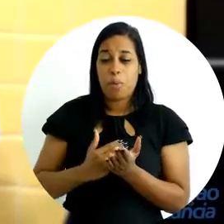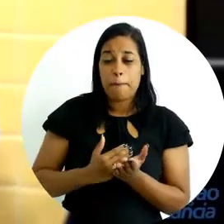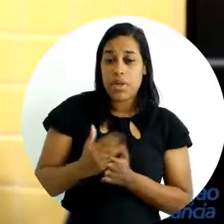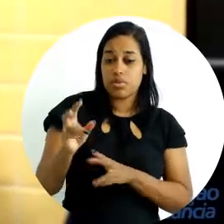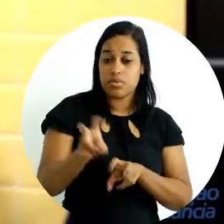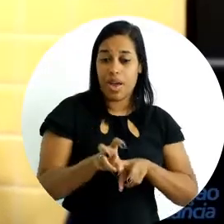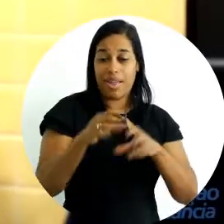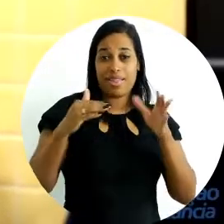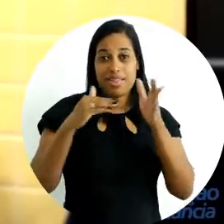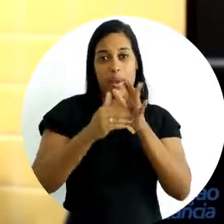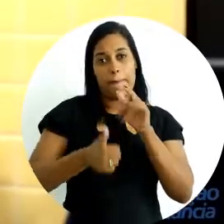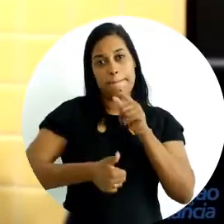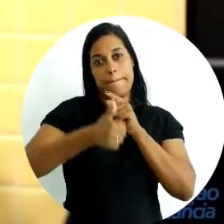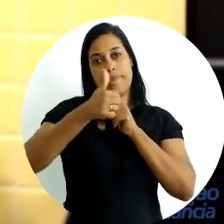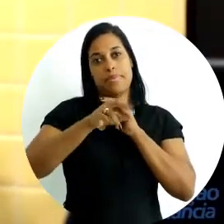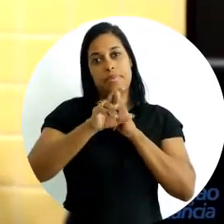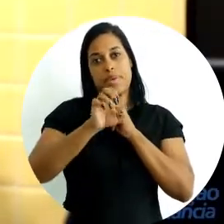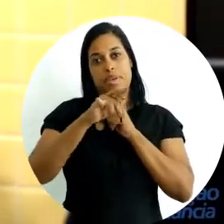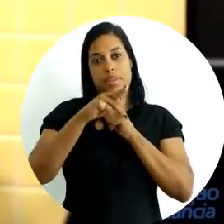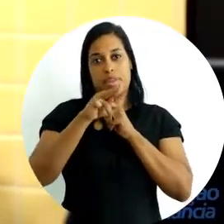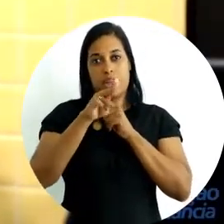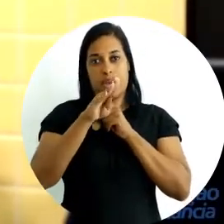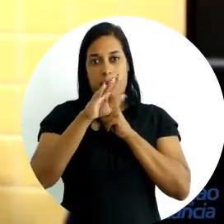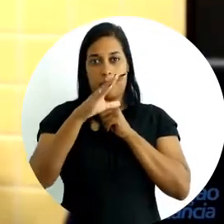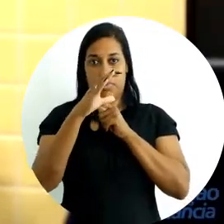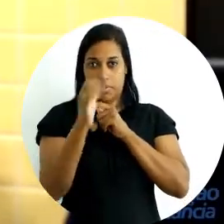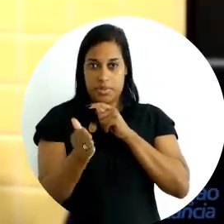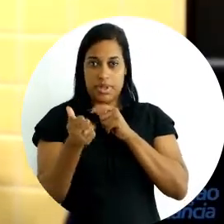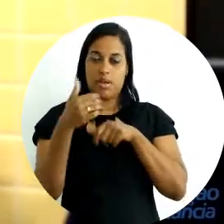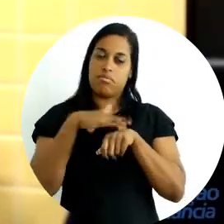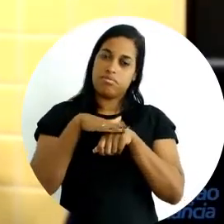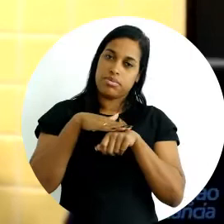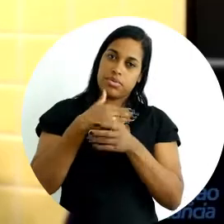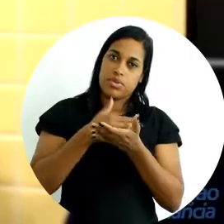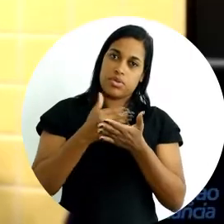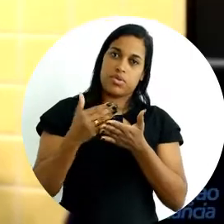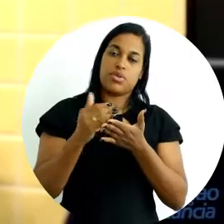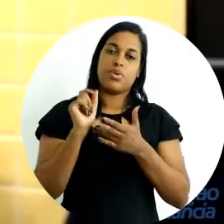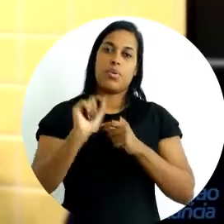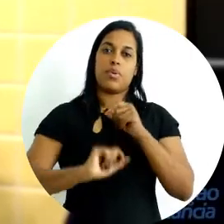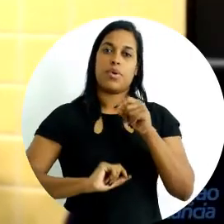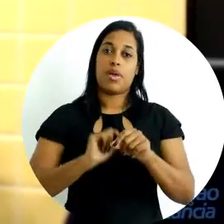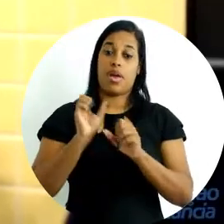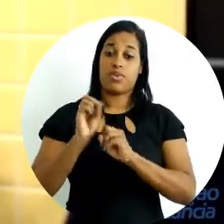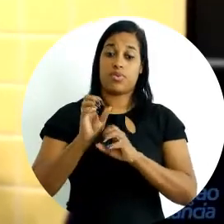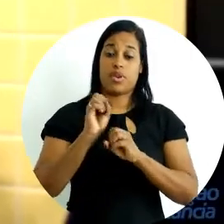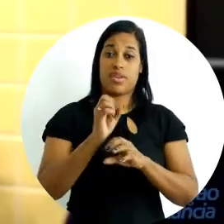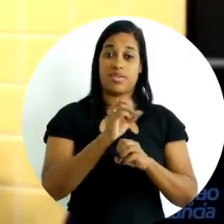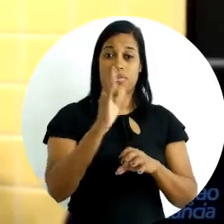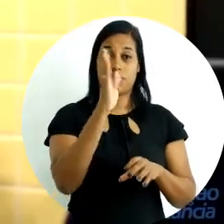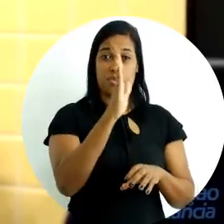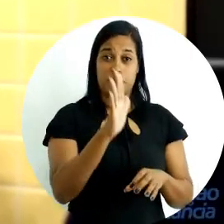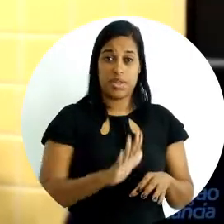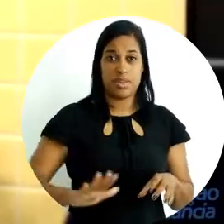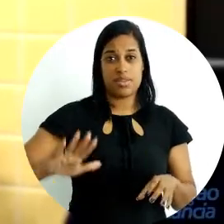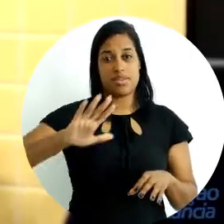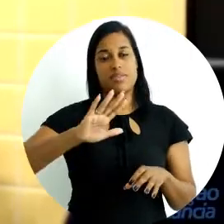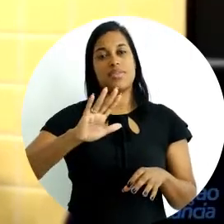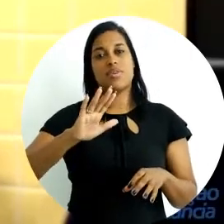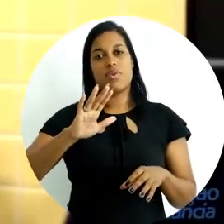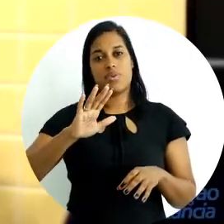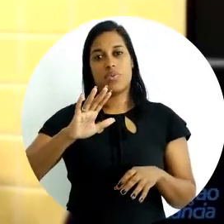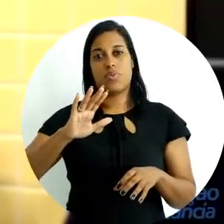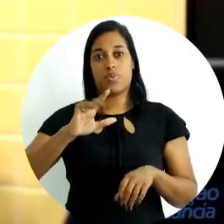Primeira República. Ao iniciarmos a nossa conversa sobre a educação no